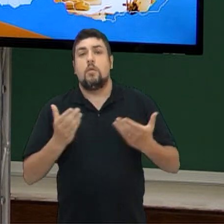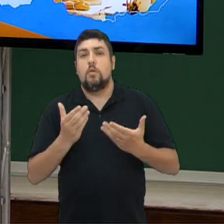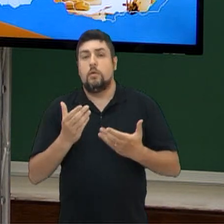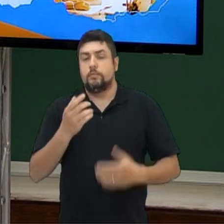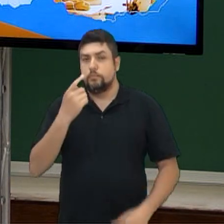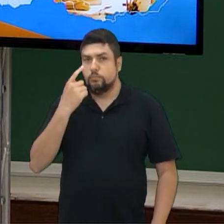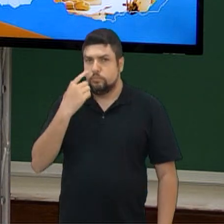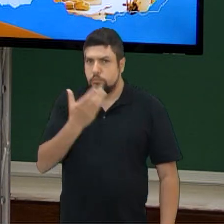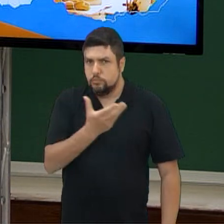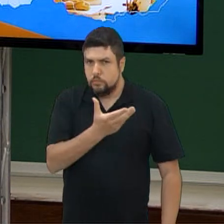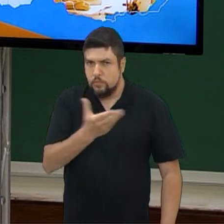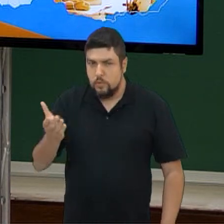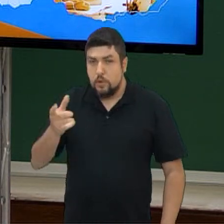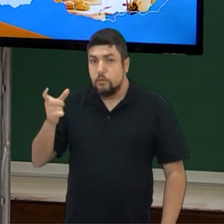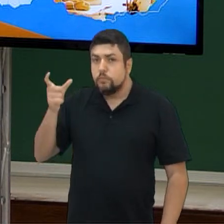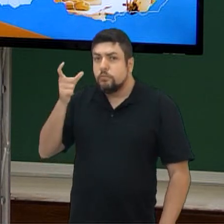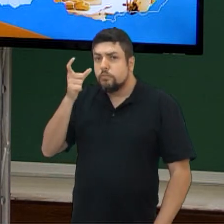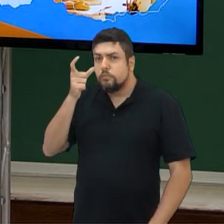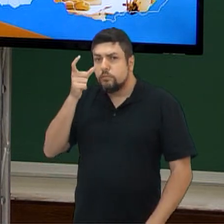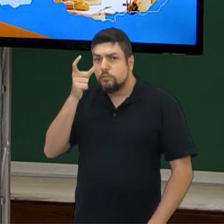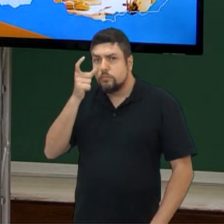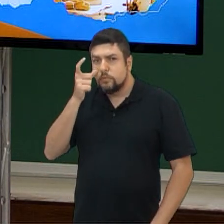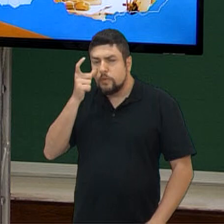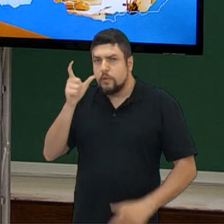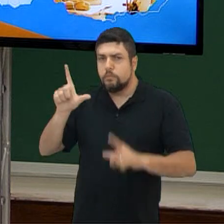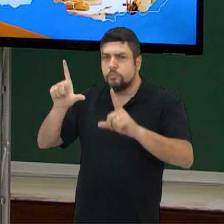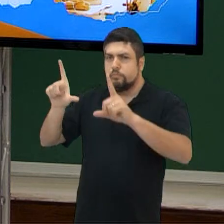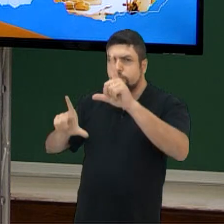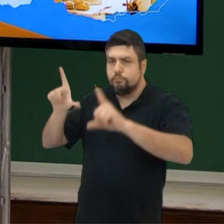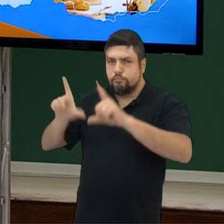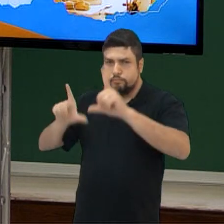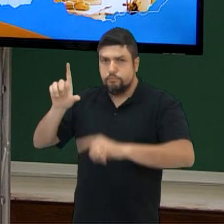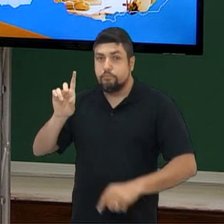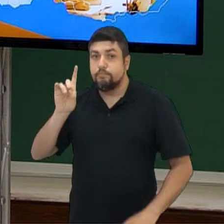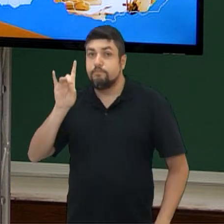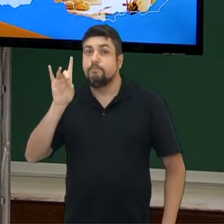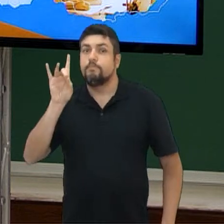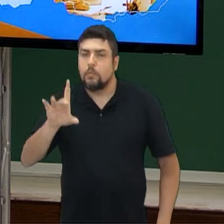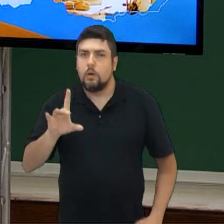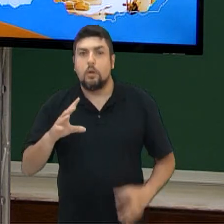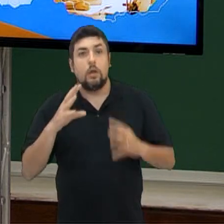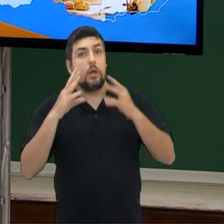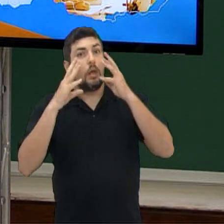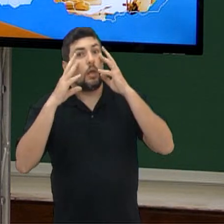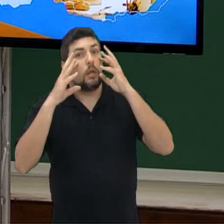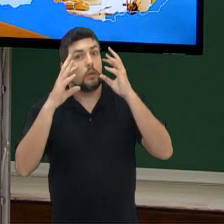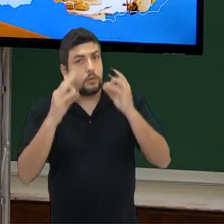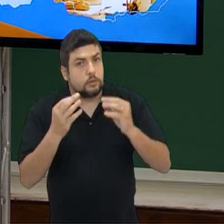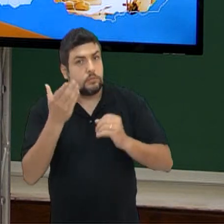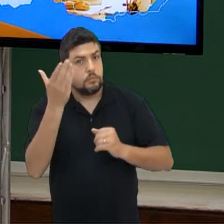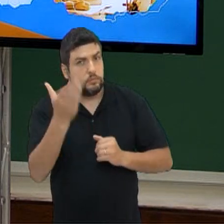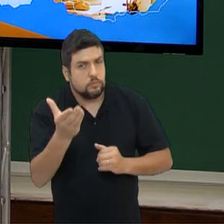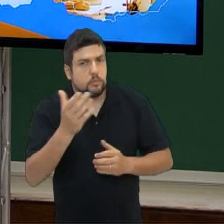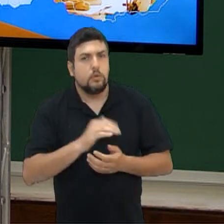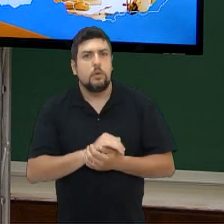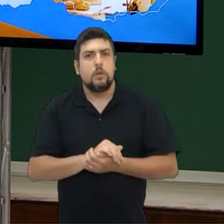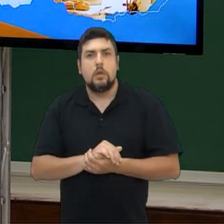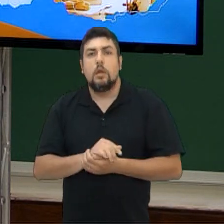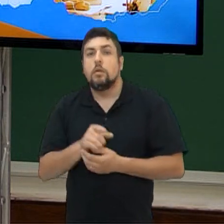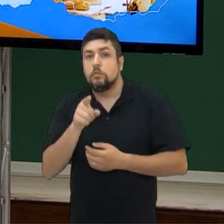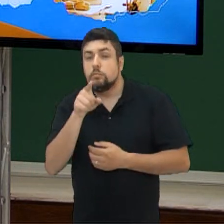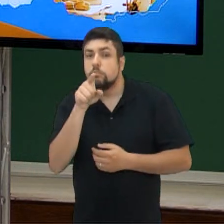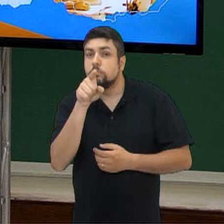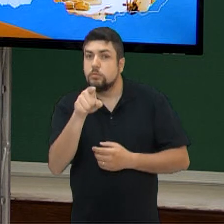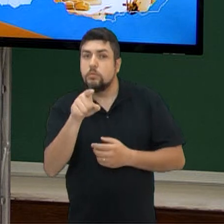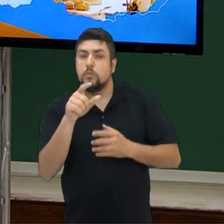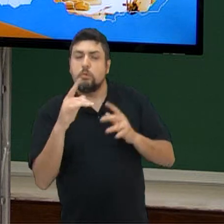que está assistindo as aulas pela televisão, muita atenção. Você precisa